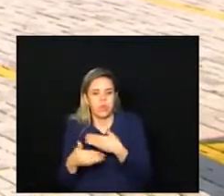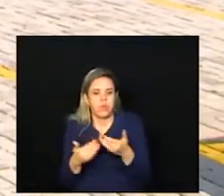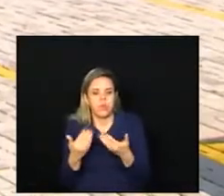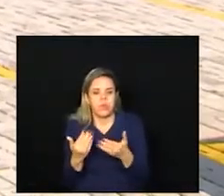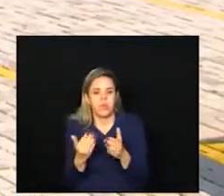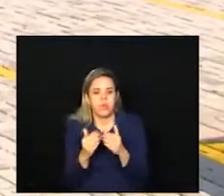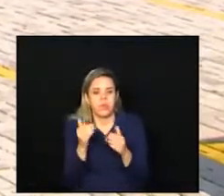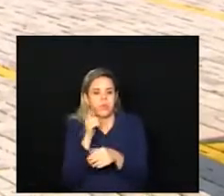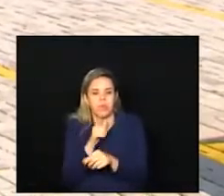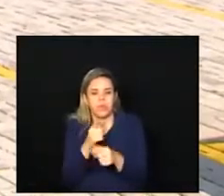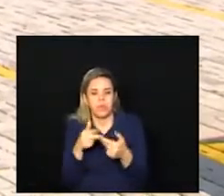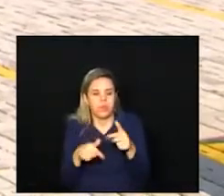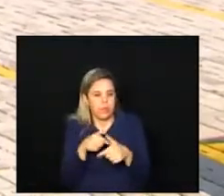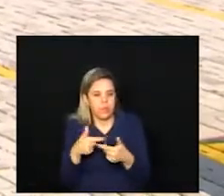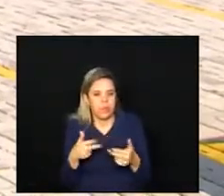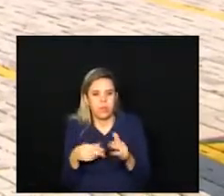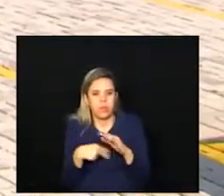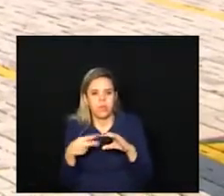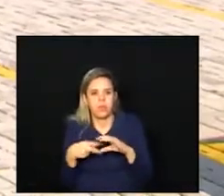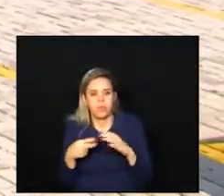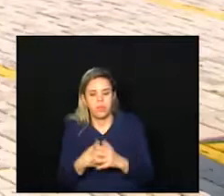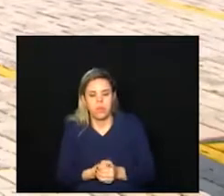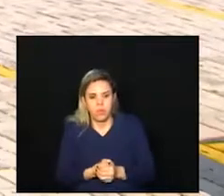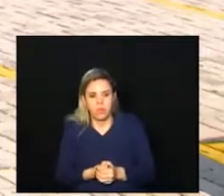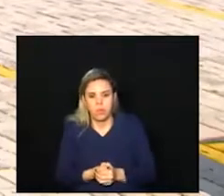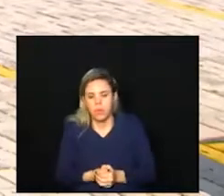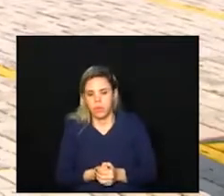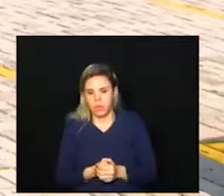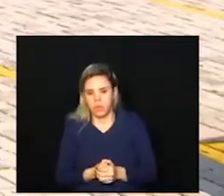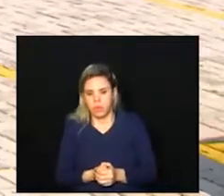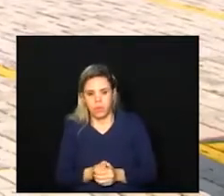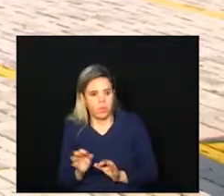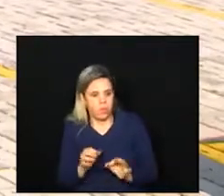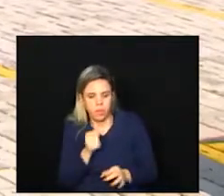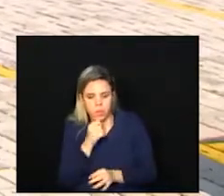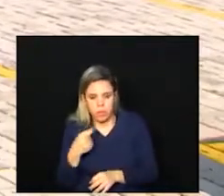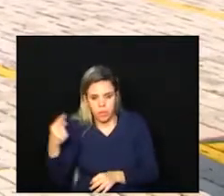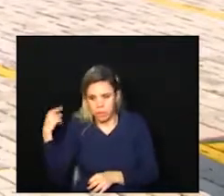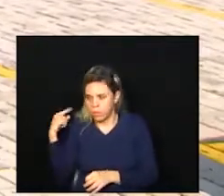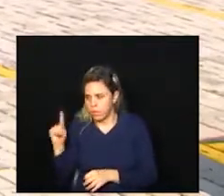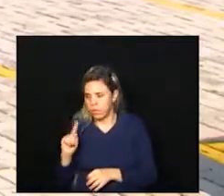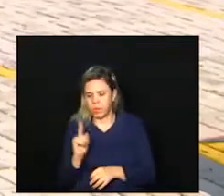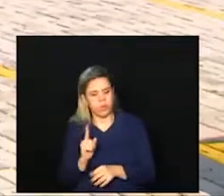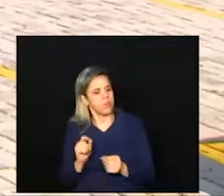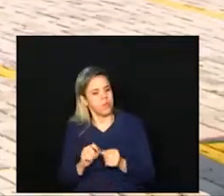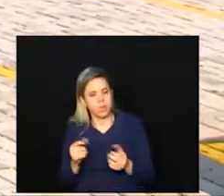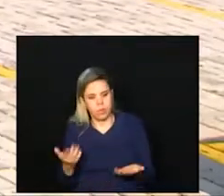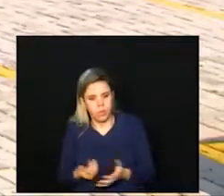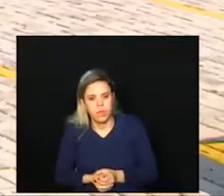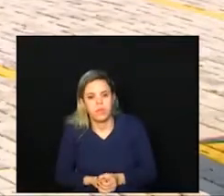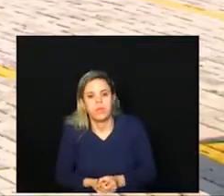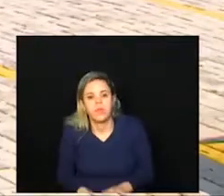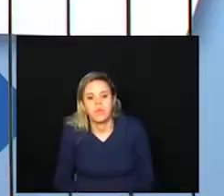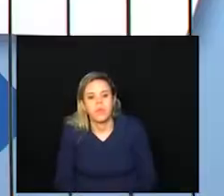abrigar as atividades da Câmara. E eles não foram regularizados na época e nós estamos fazendo isso agora.